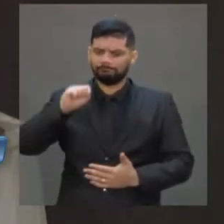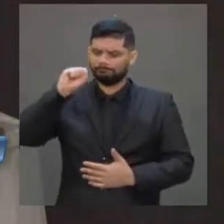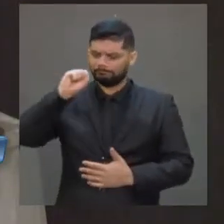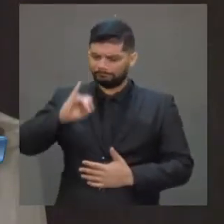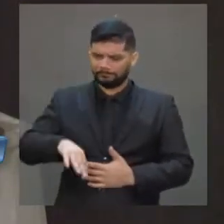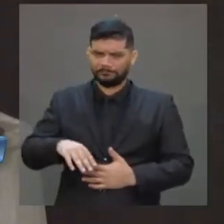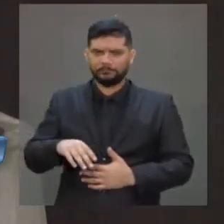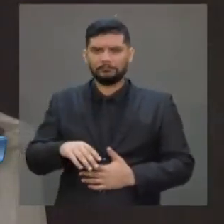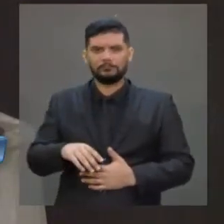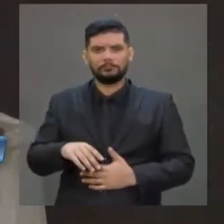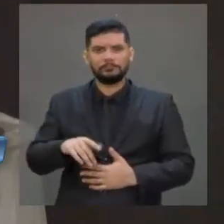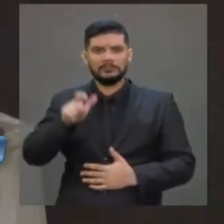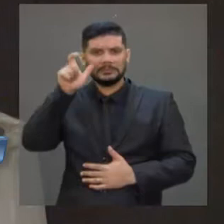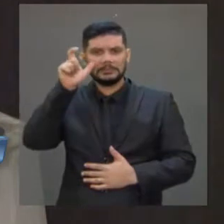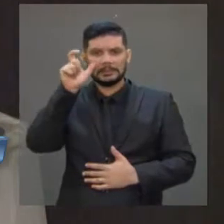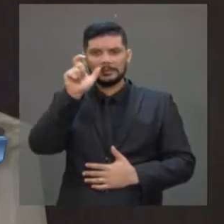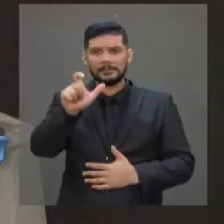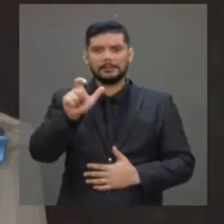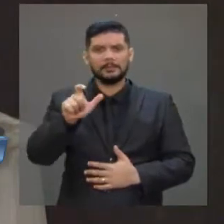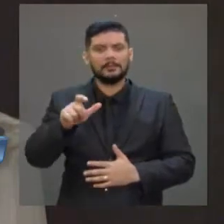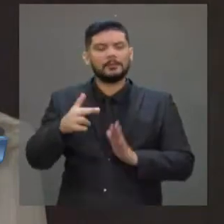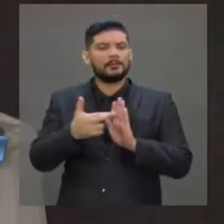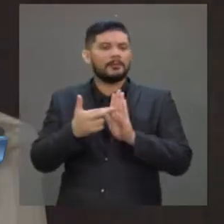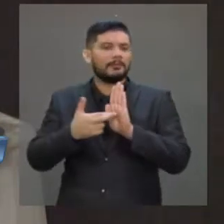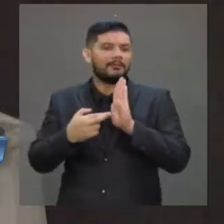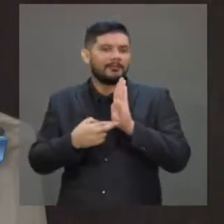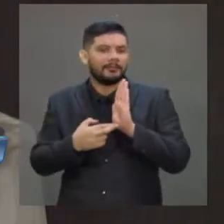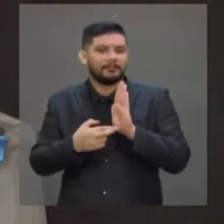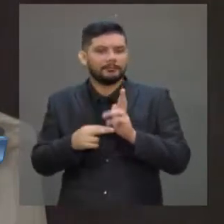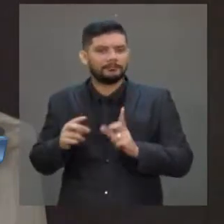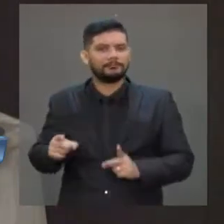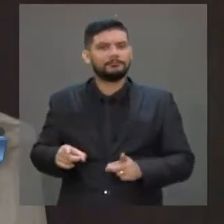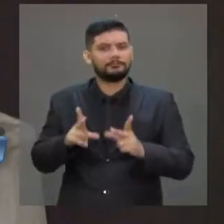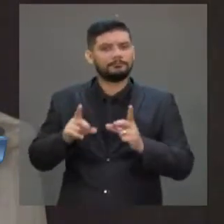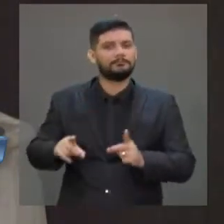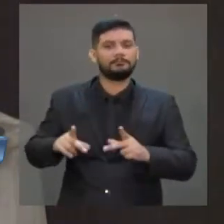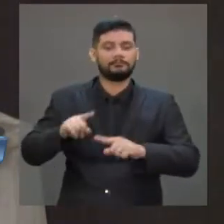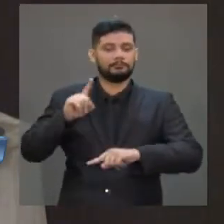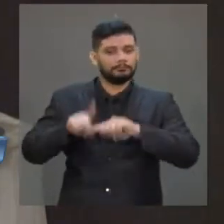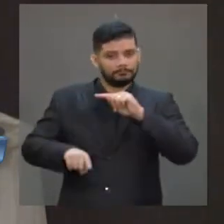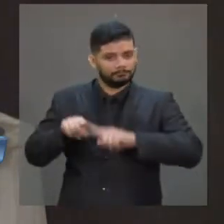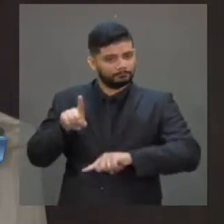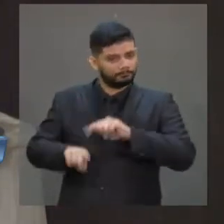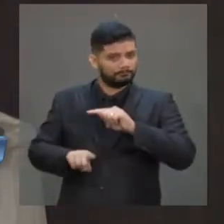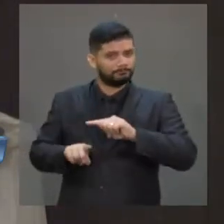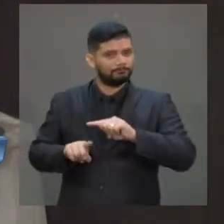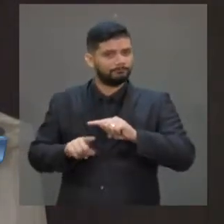competência e interesse para regular a comercialização de produtos.